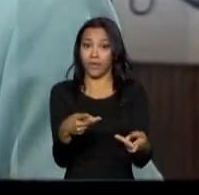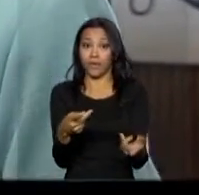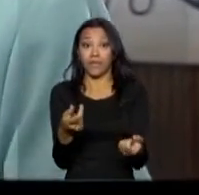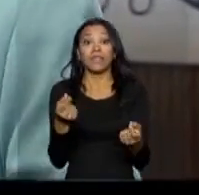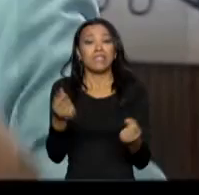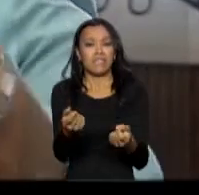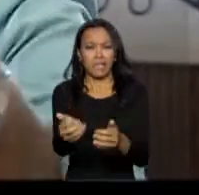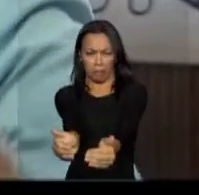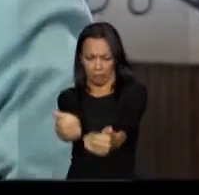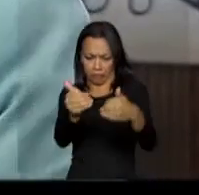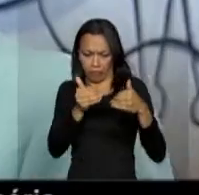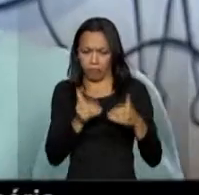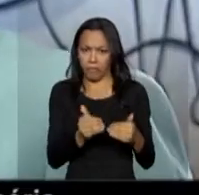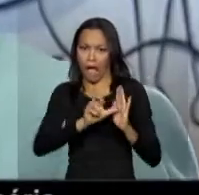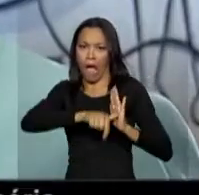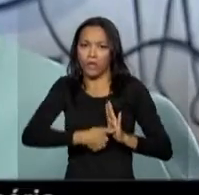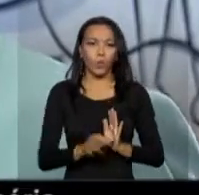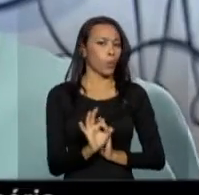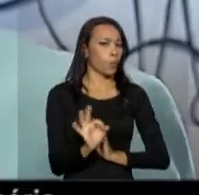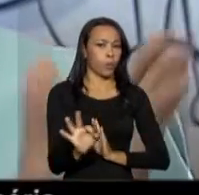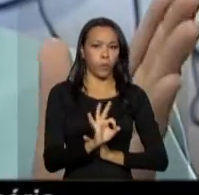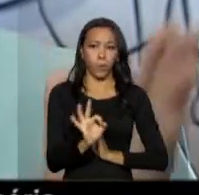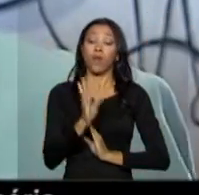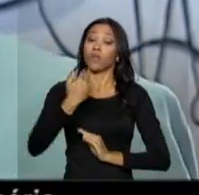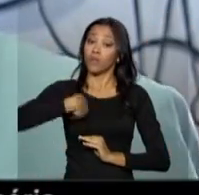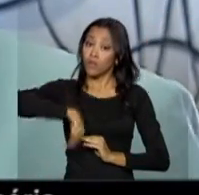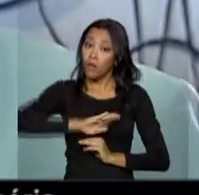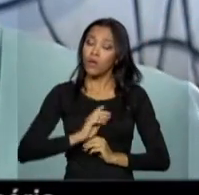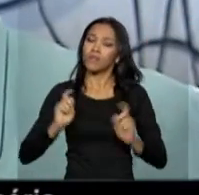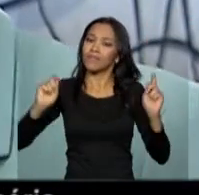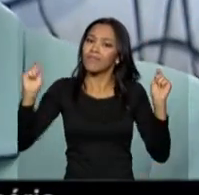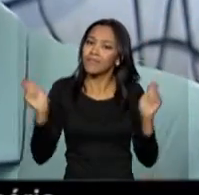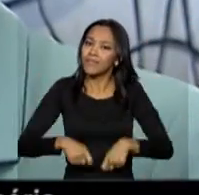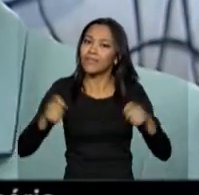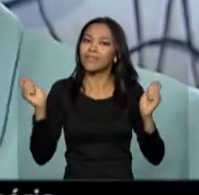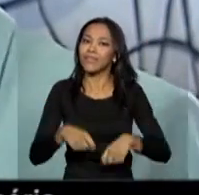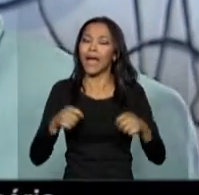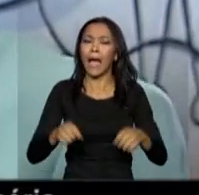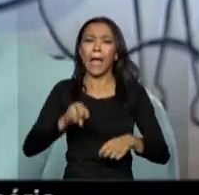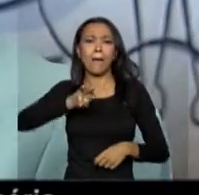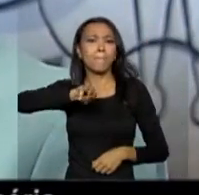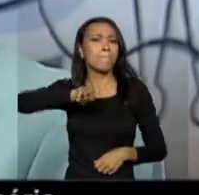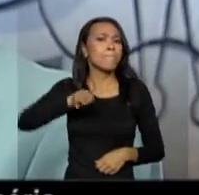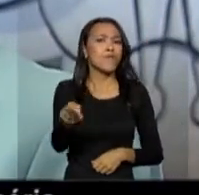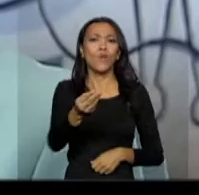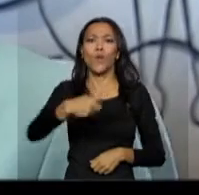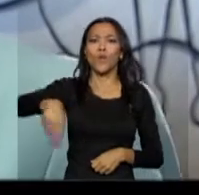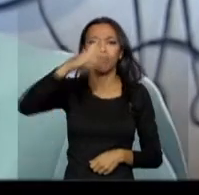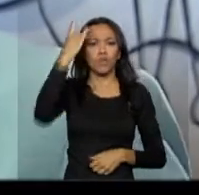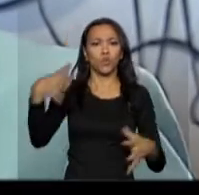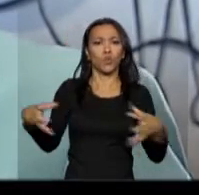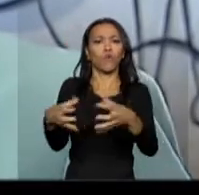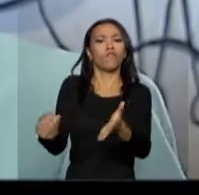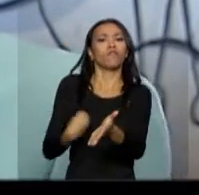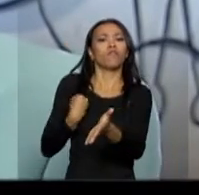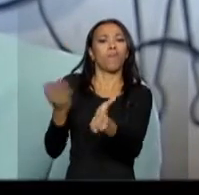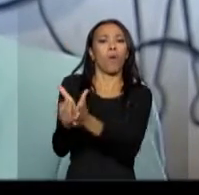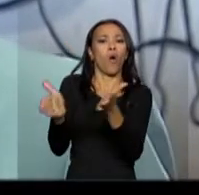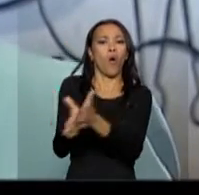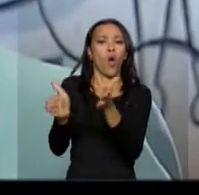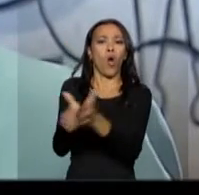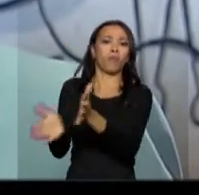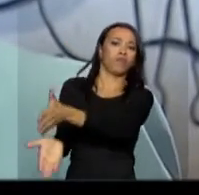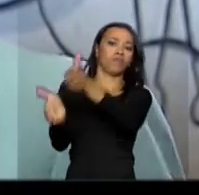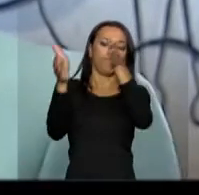recuos, sem retrocessos. Nós fomos capazes de tirar milhões de pessoas da miséria e elevar